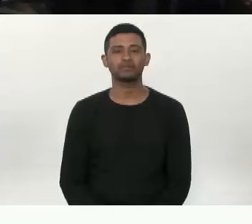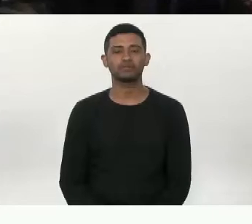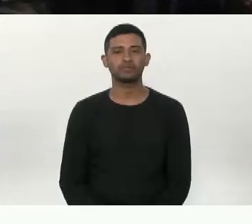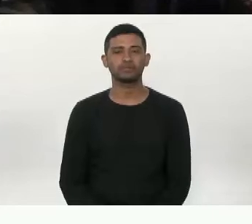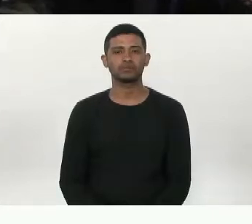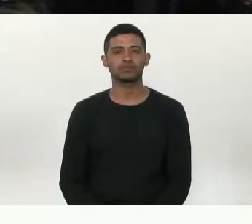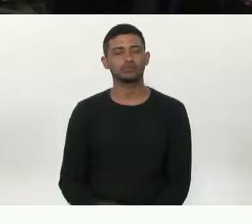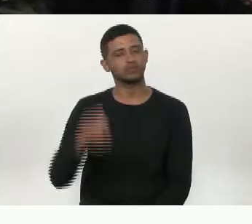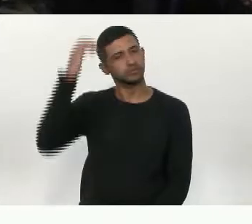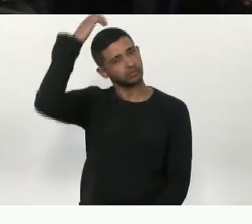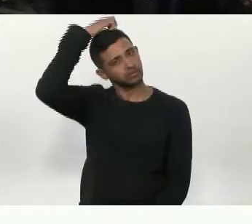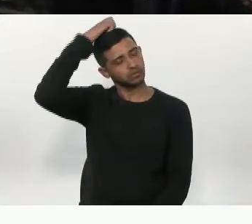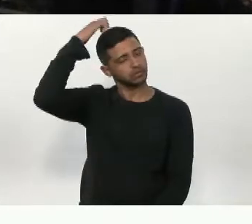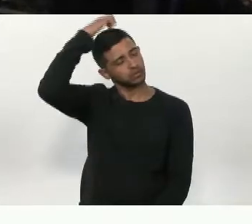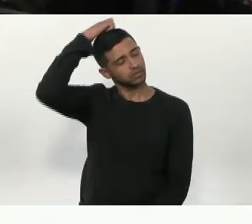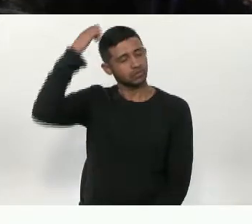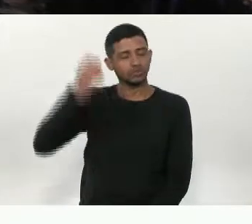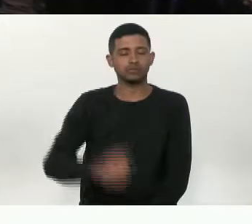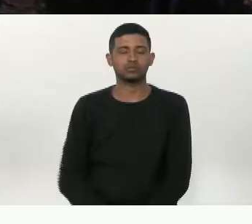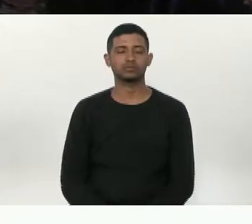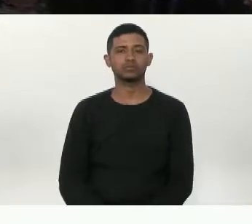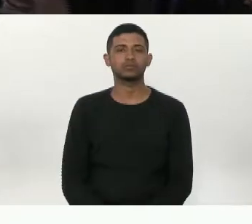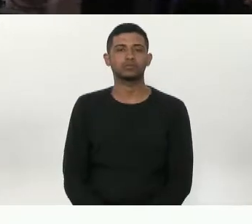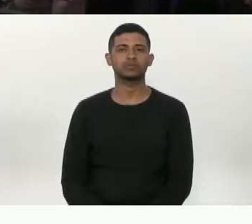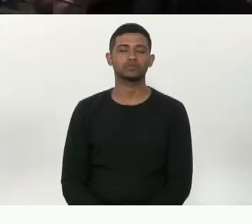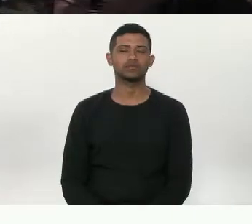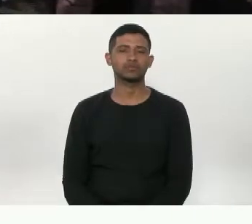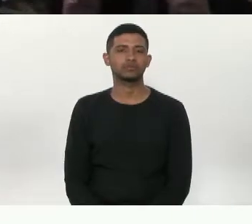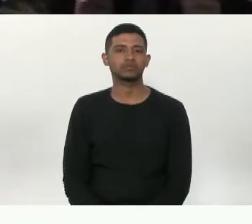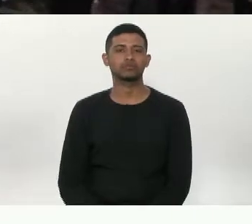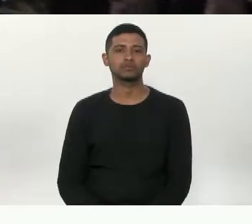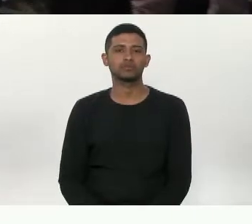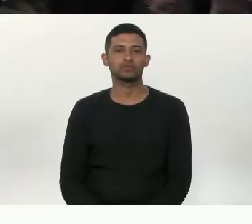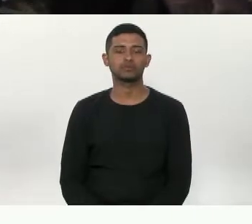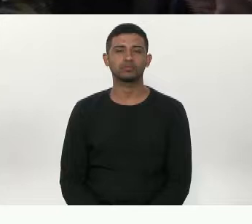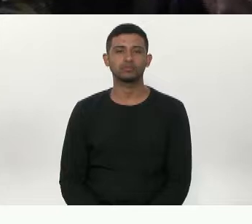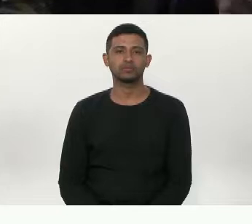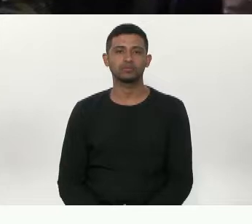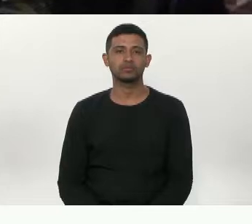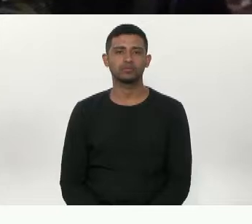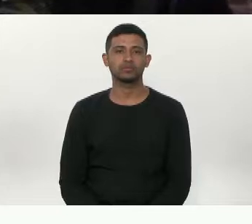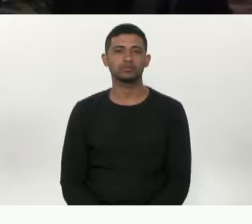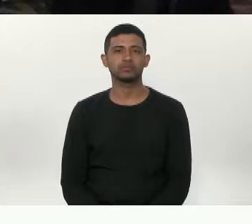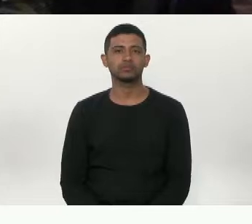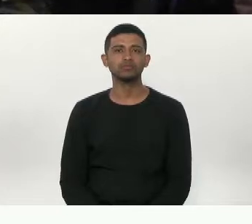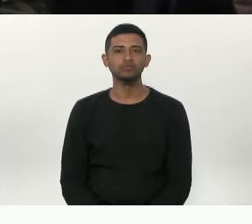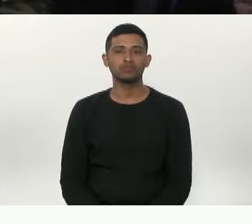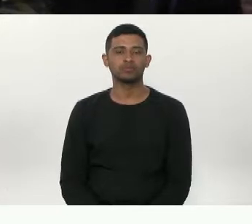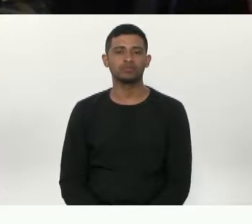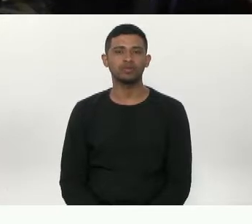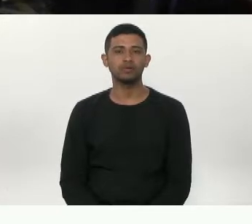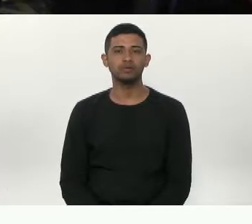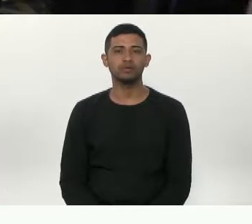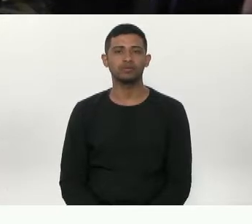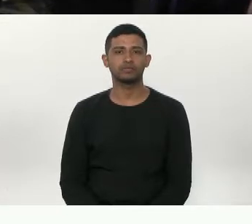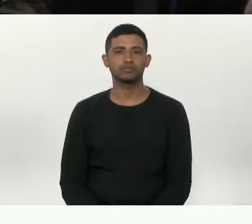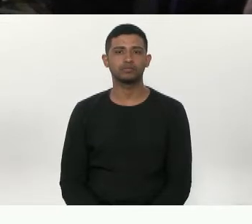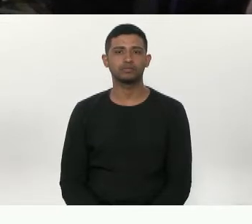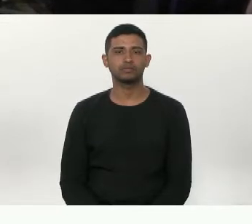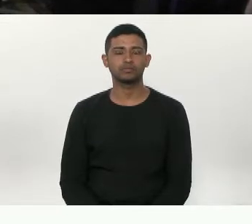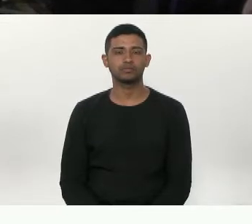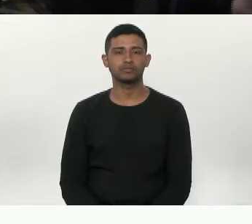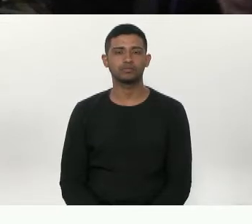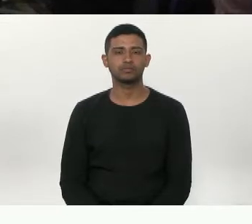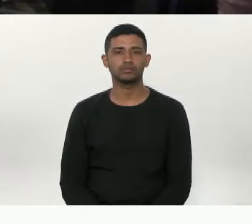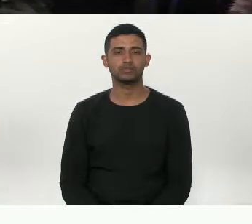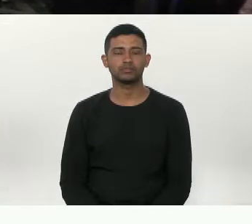ERJ para que a gente retome e restabeleça a transmissão da TV Alerj.